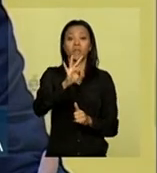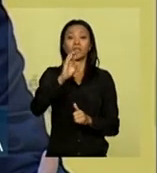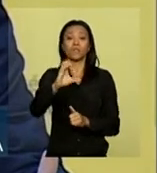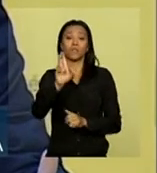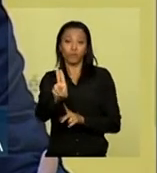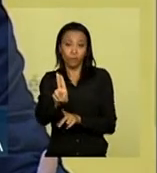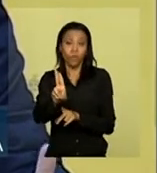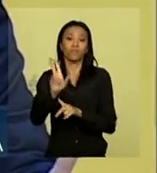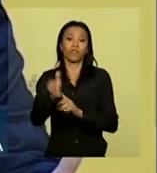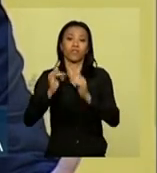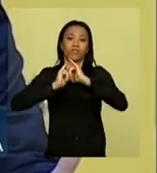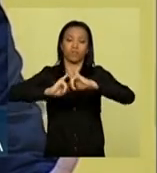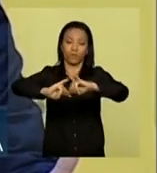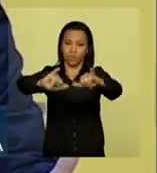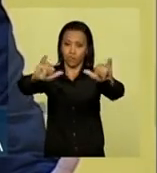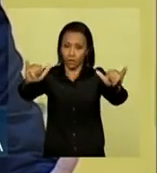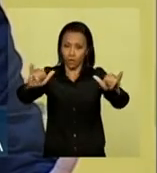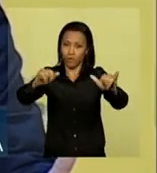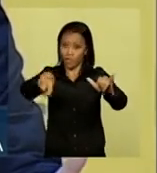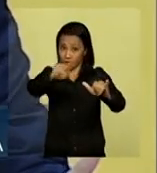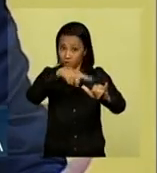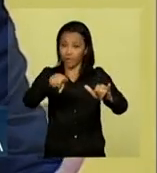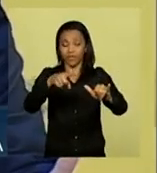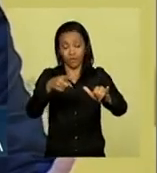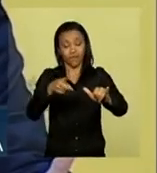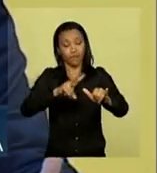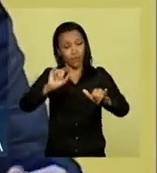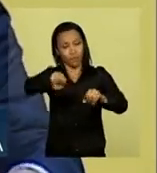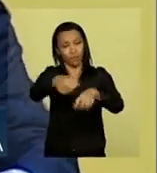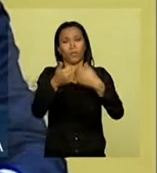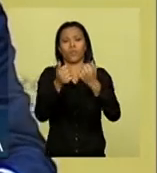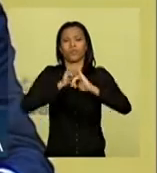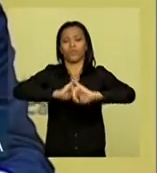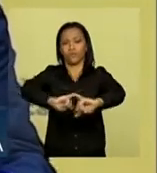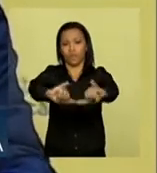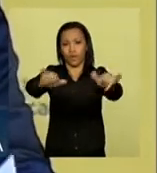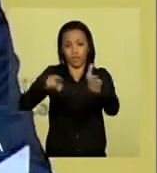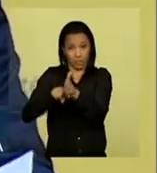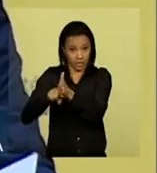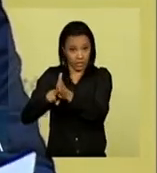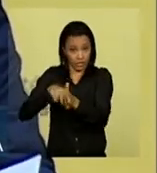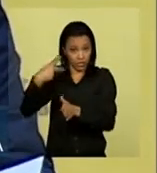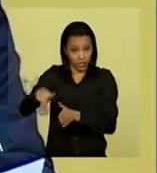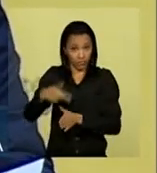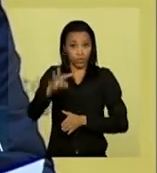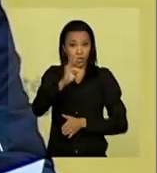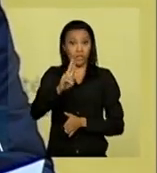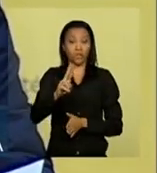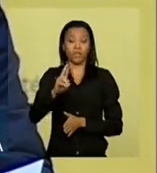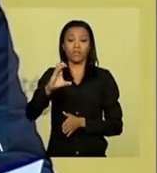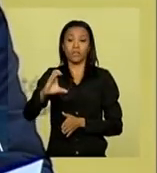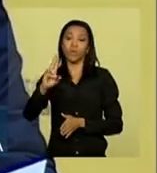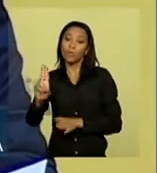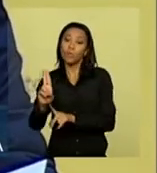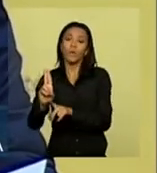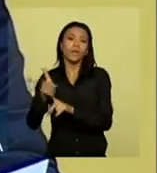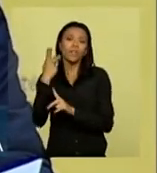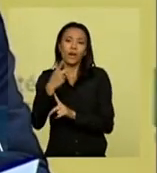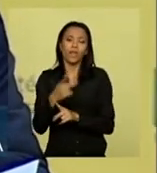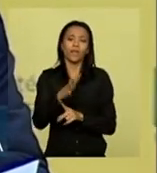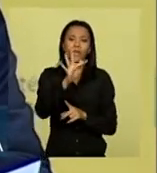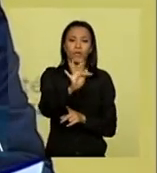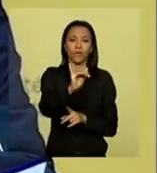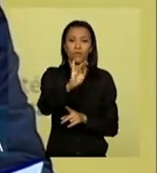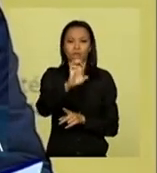acabou de divulgar não sei sempre deu muito destaque Eu sei que darão a Esse estudo do Tribunal de Contas da União né ele mostra que o FIES